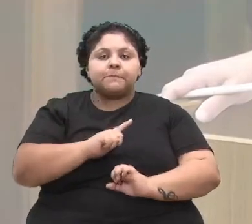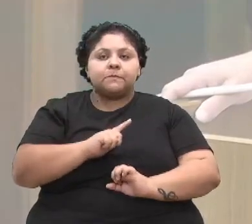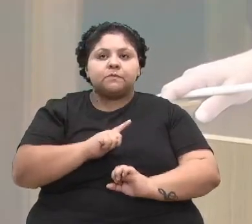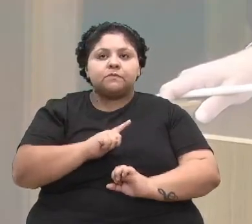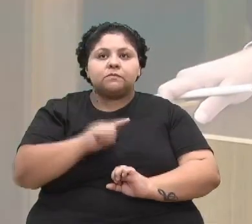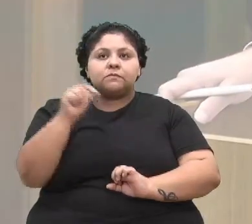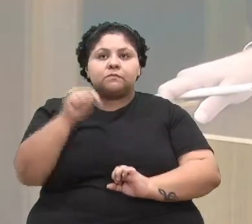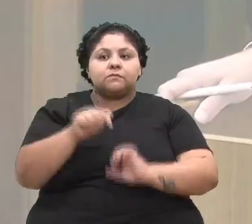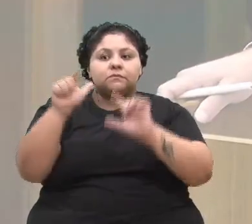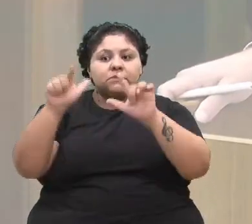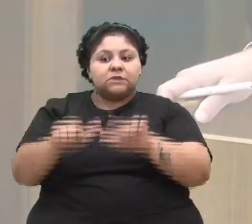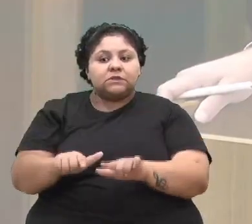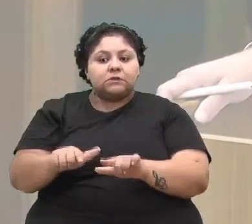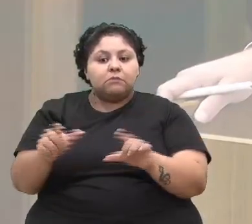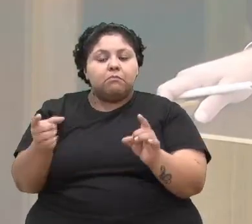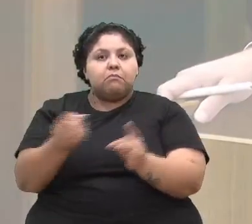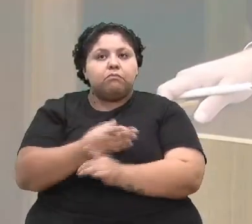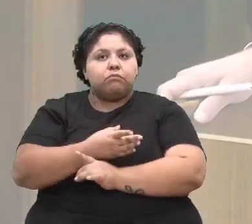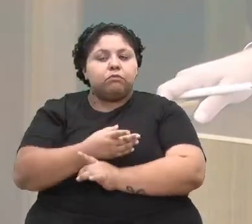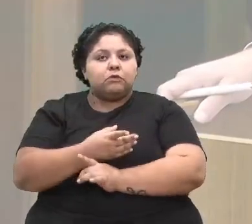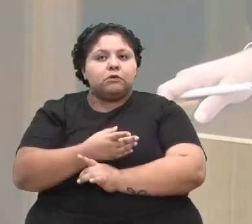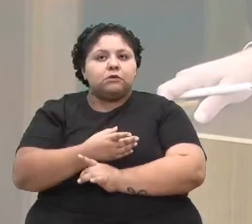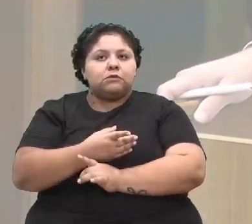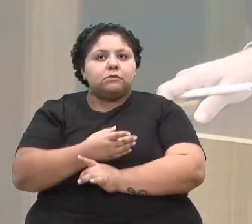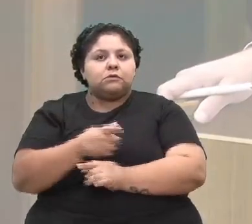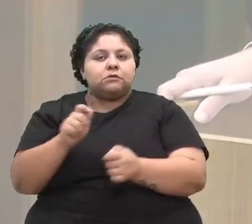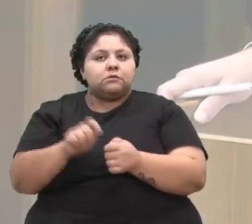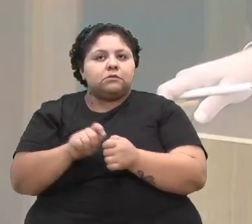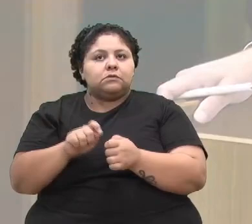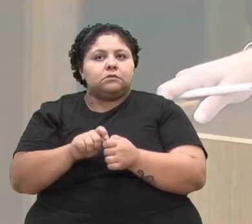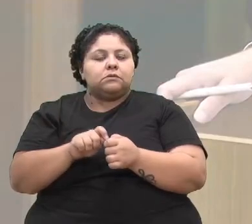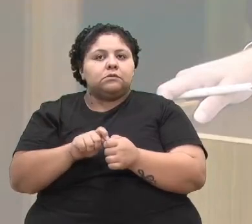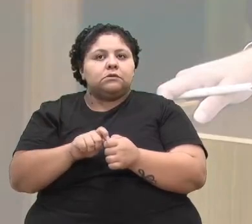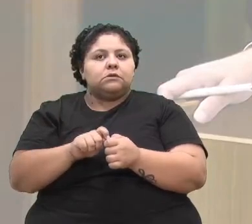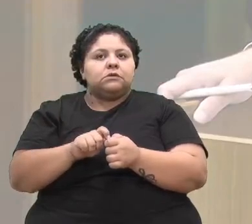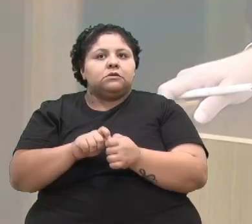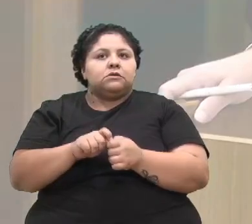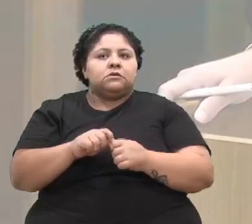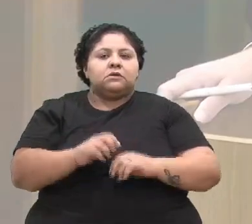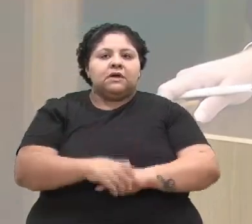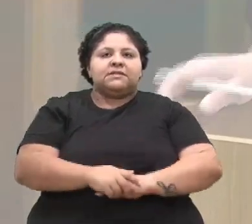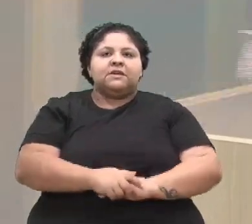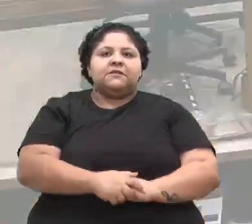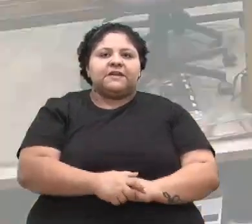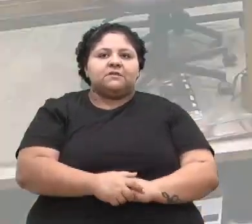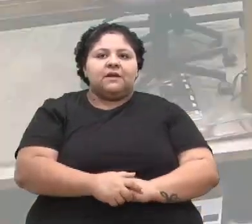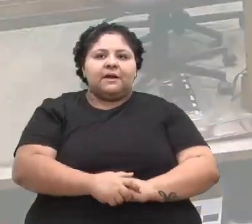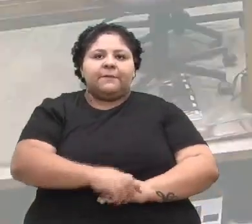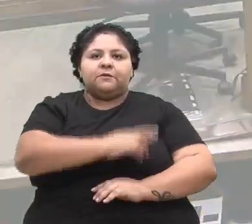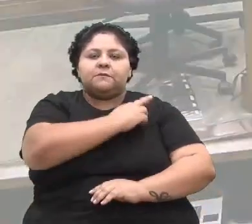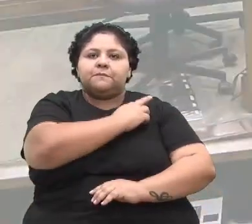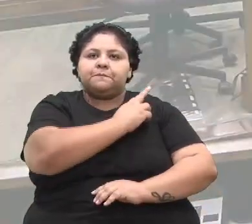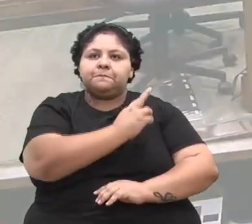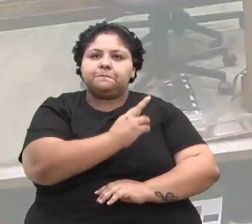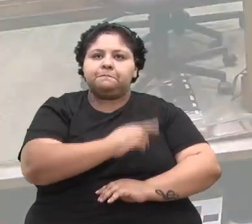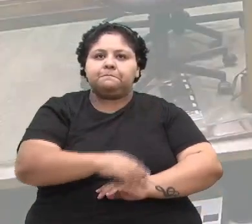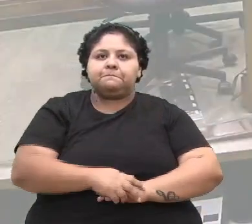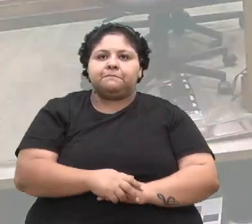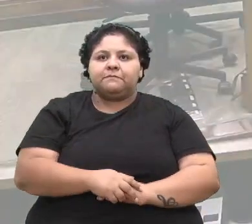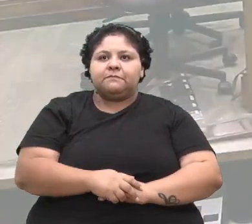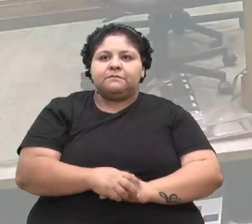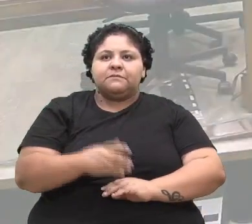esta área definida para que seja feito esta construção. Só parte. Vereador, eu quero